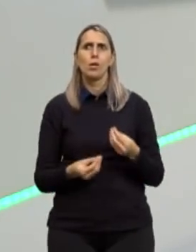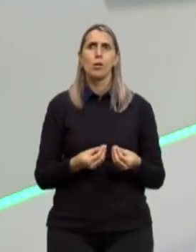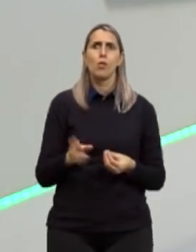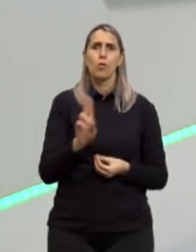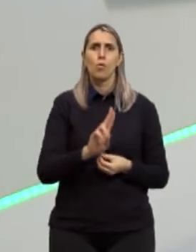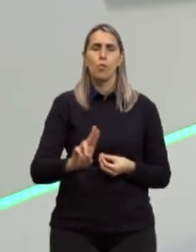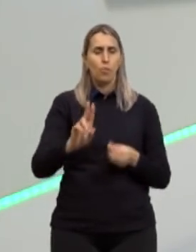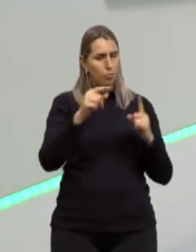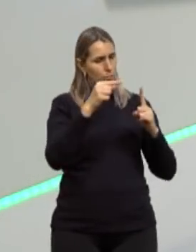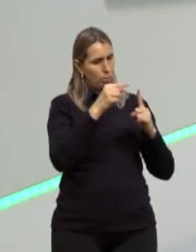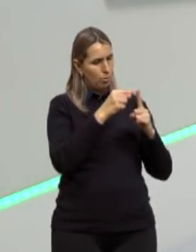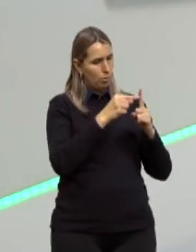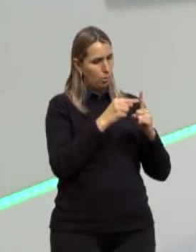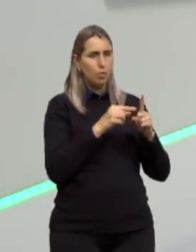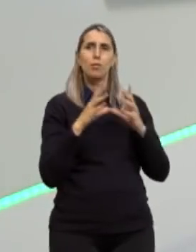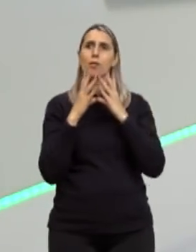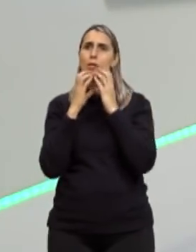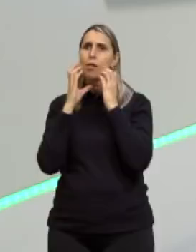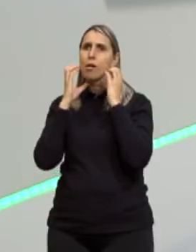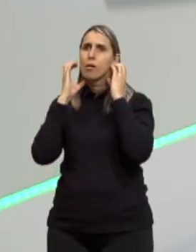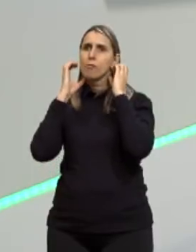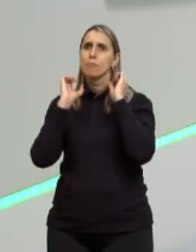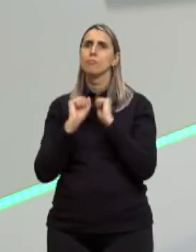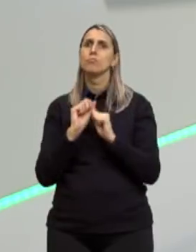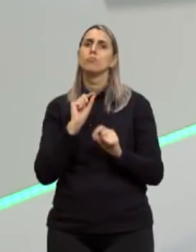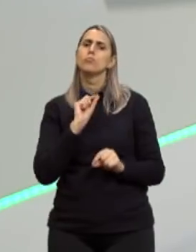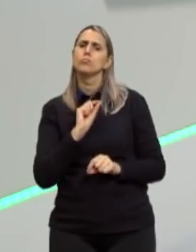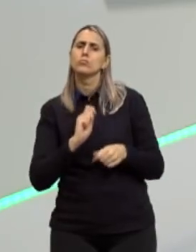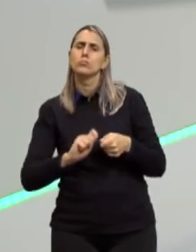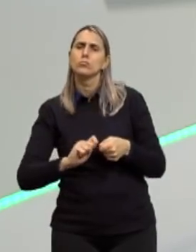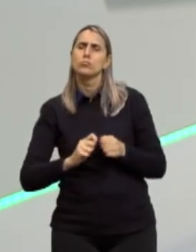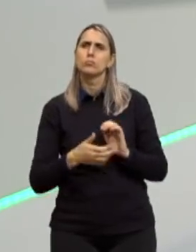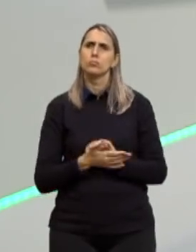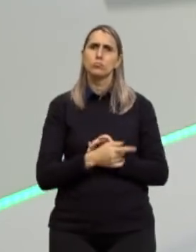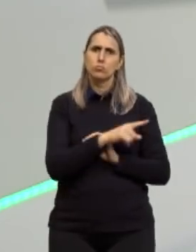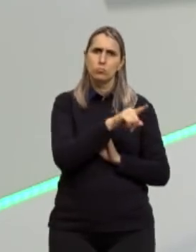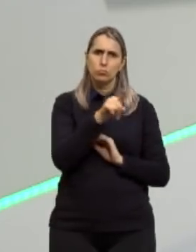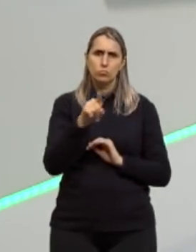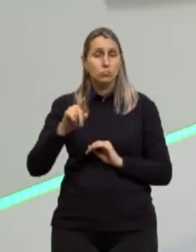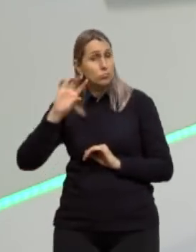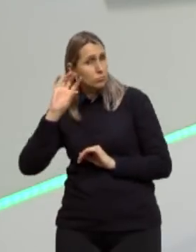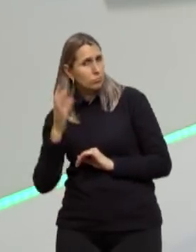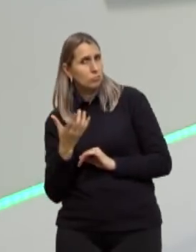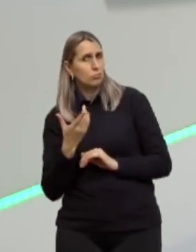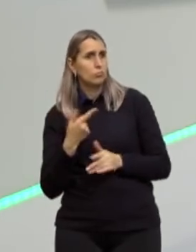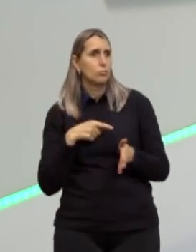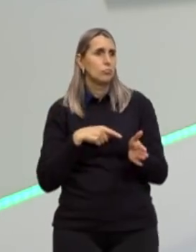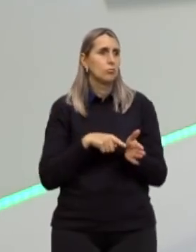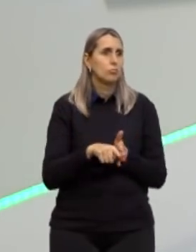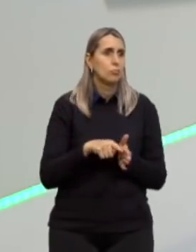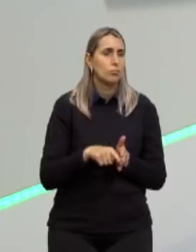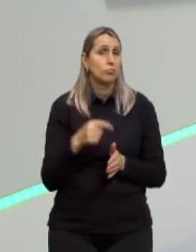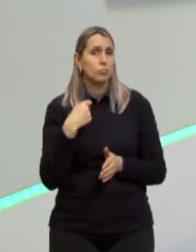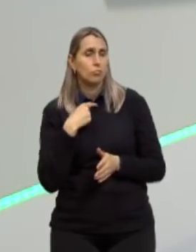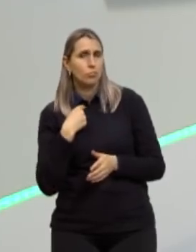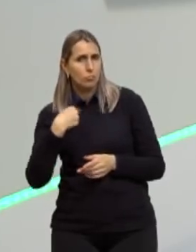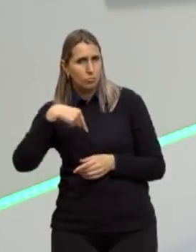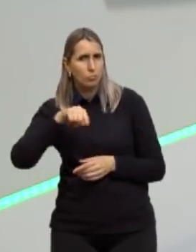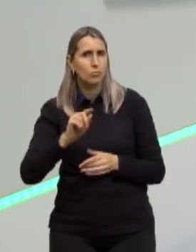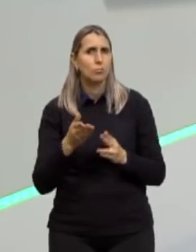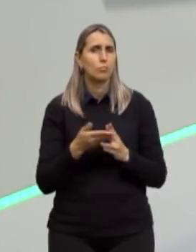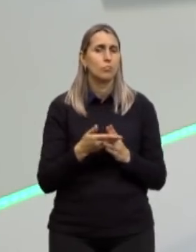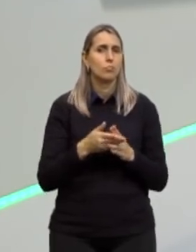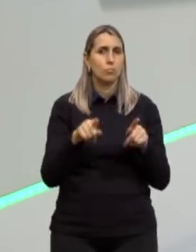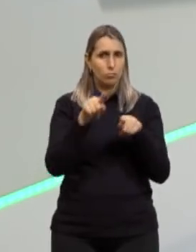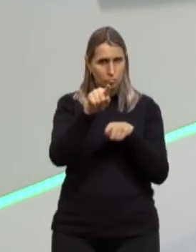aplicar o teorema de tales então o que que nós vamos fazer vocês vão resolver essa questão eu vou para o meu intervalinho